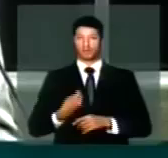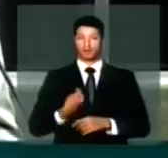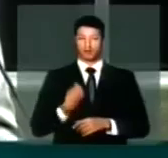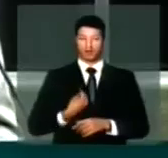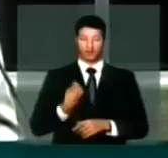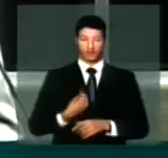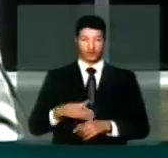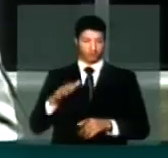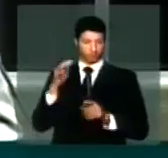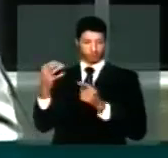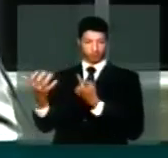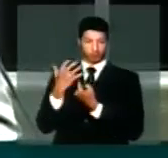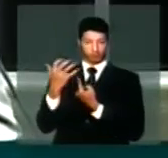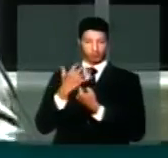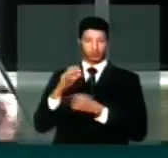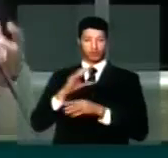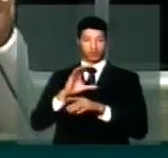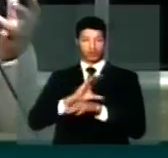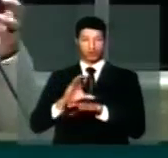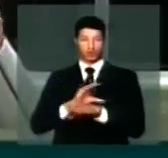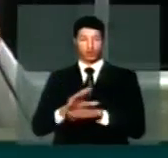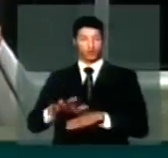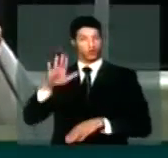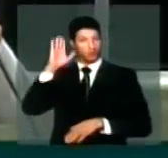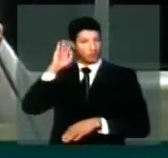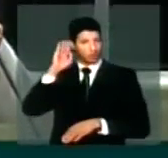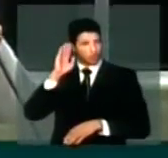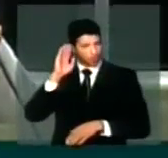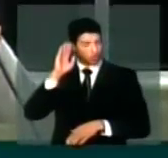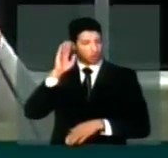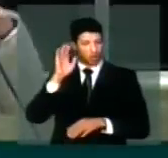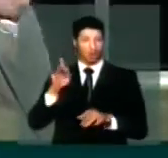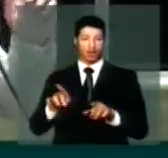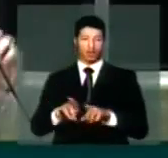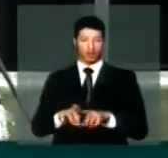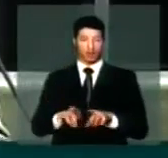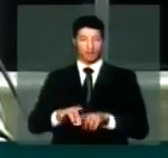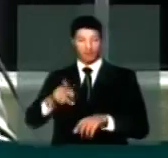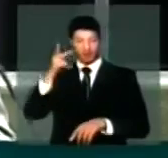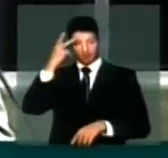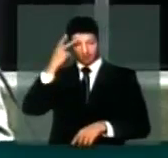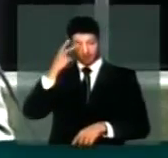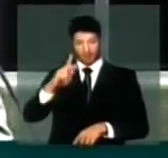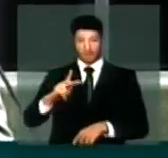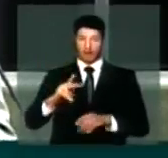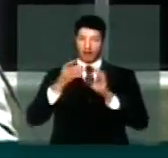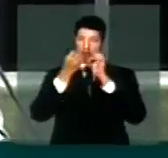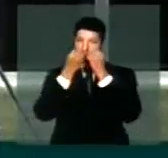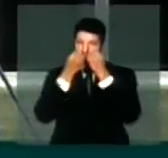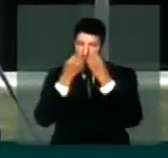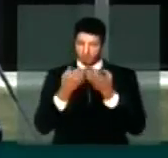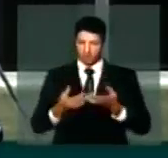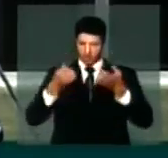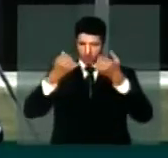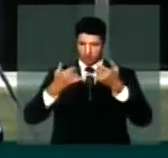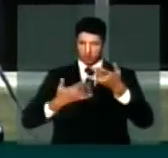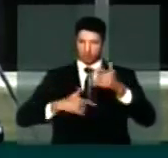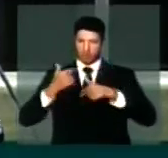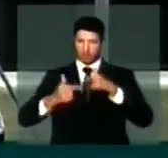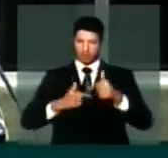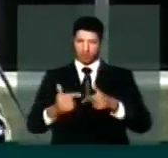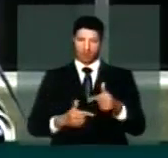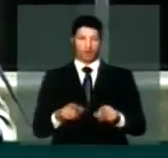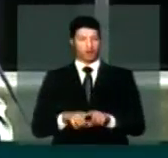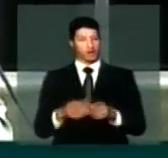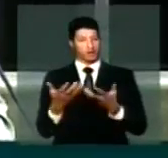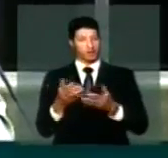nos impõe um curso de escutatória para bem deliberar. Queria também